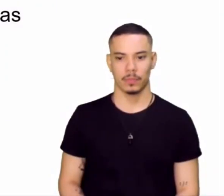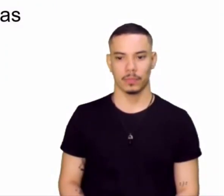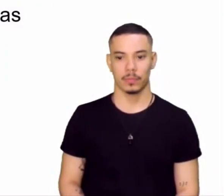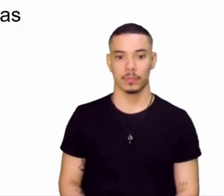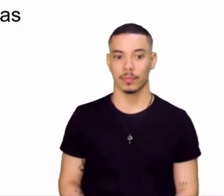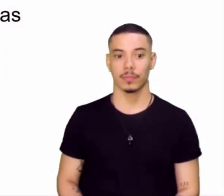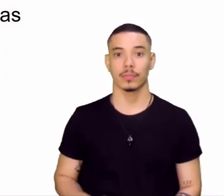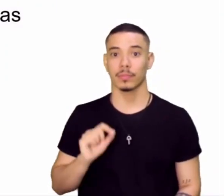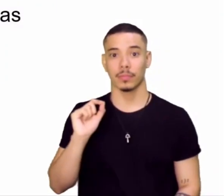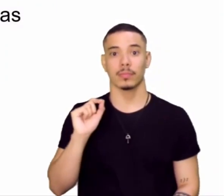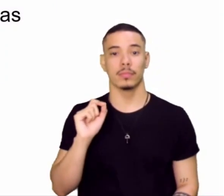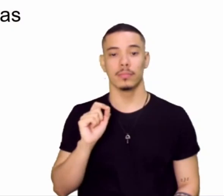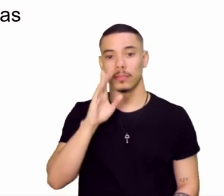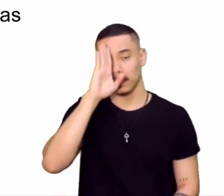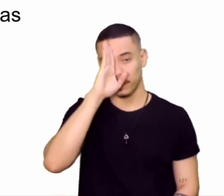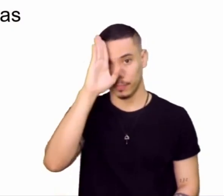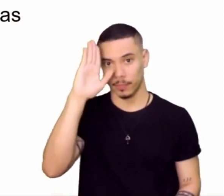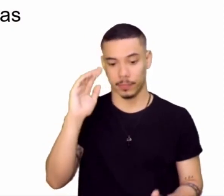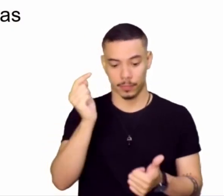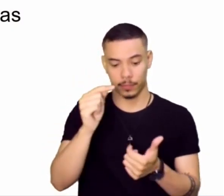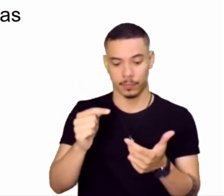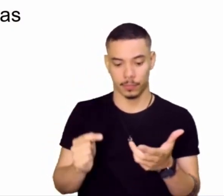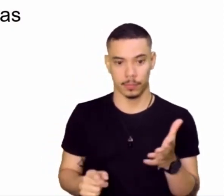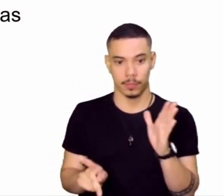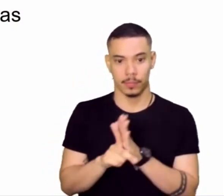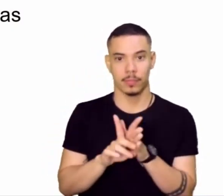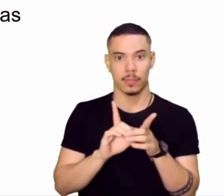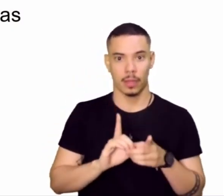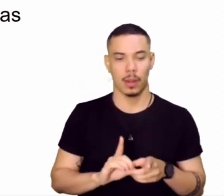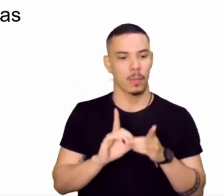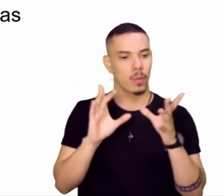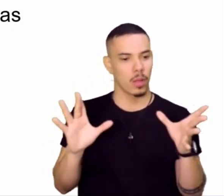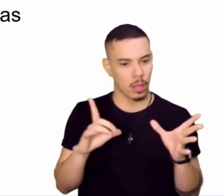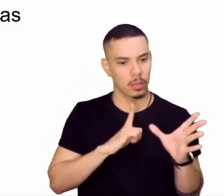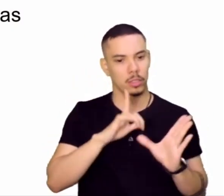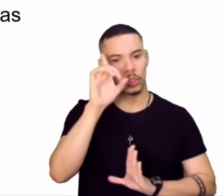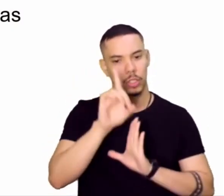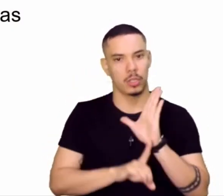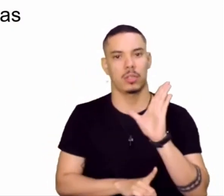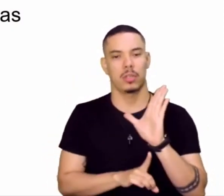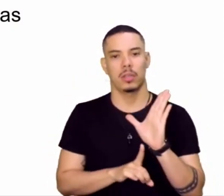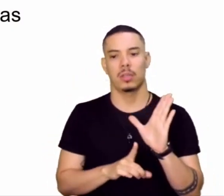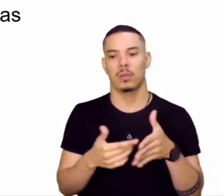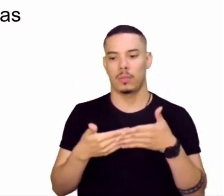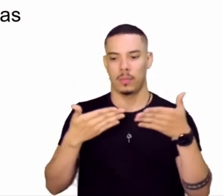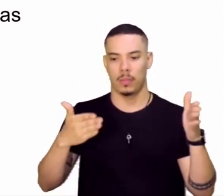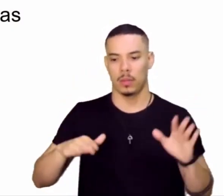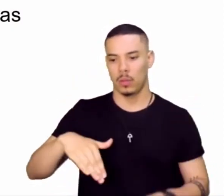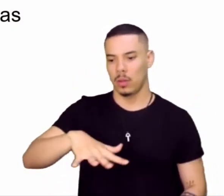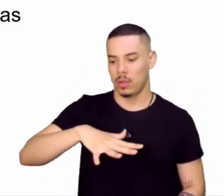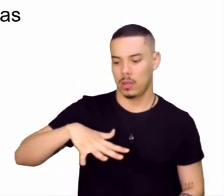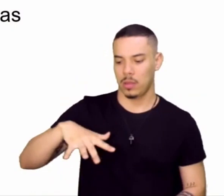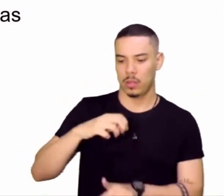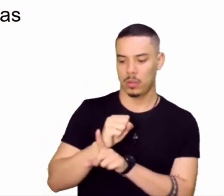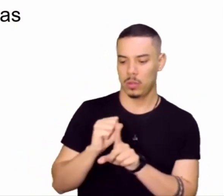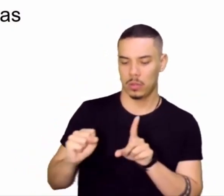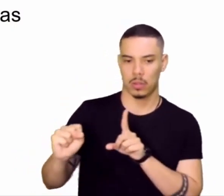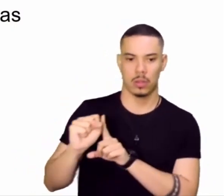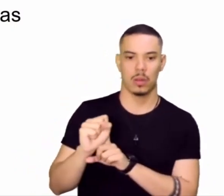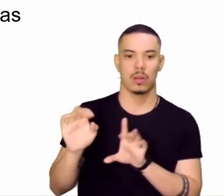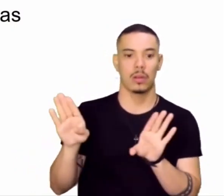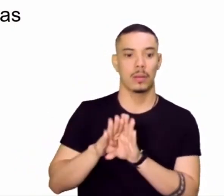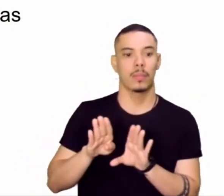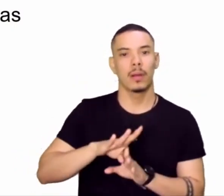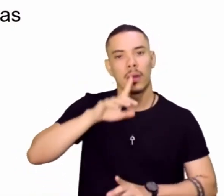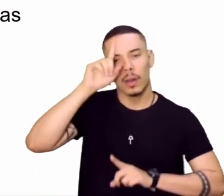Ó, traços da democracia. A sociedade democrática, ela institui direitos pela abertura do campo social e a